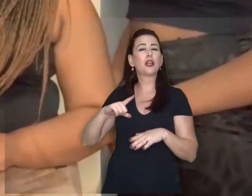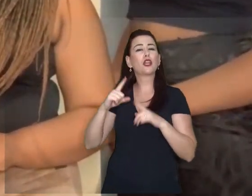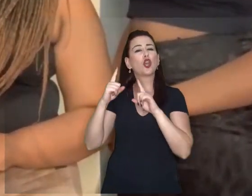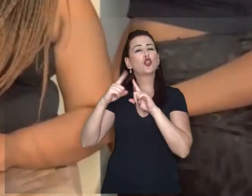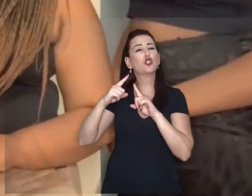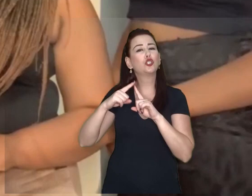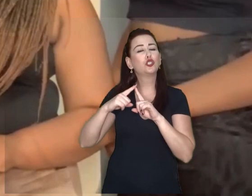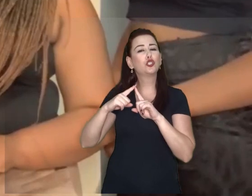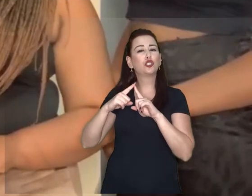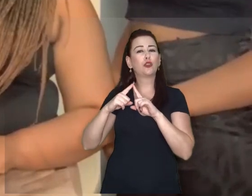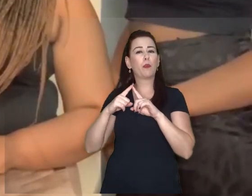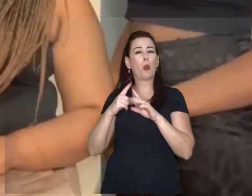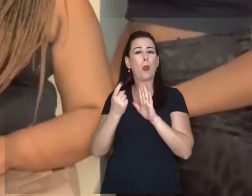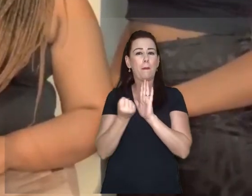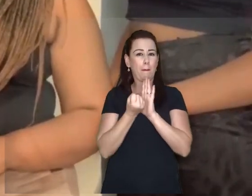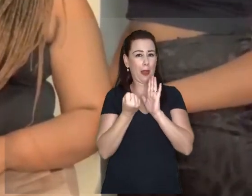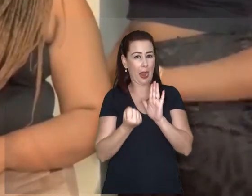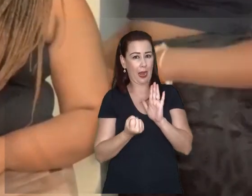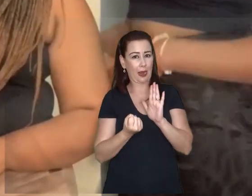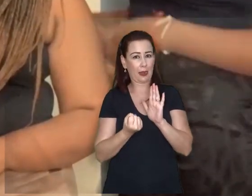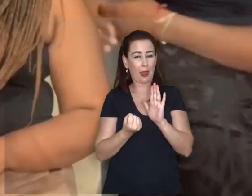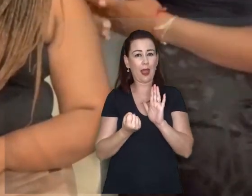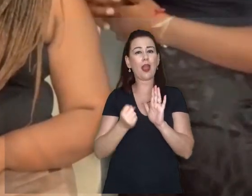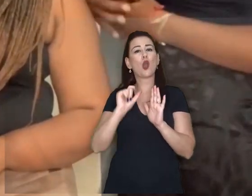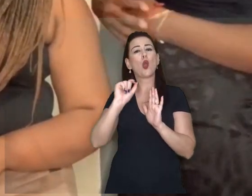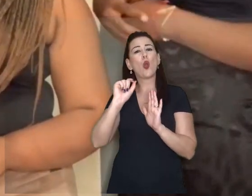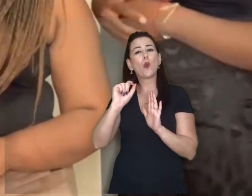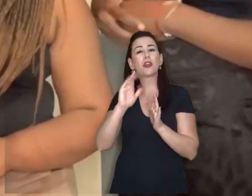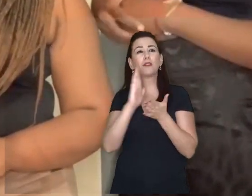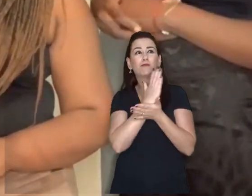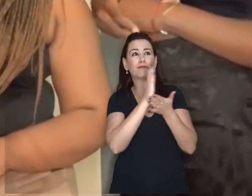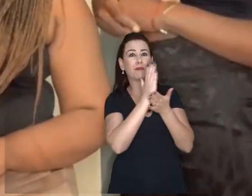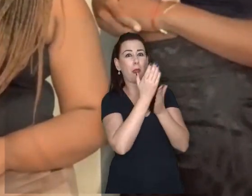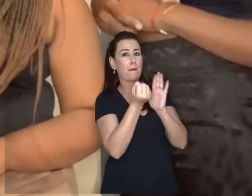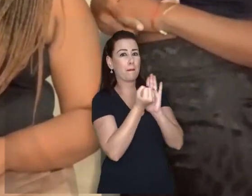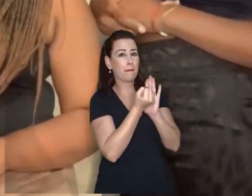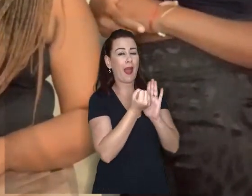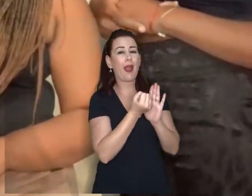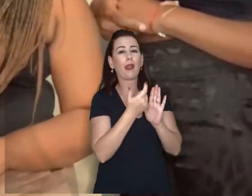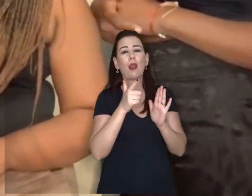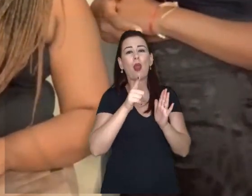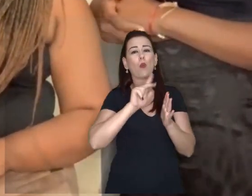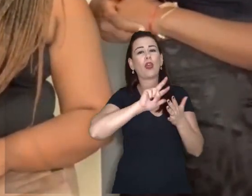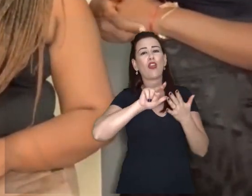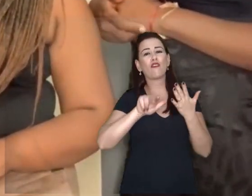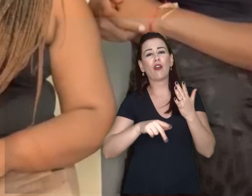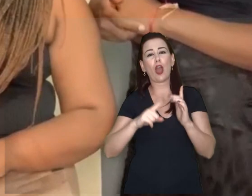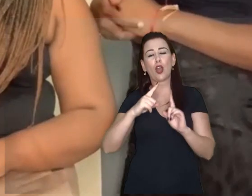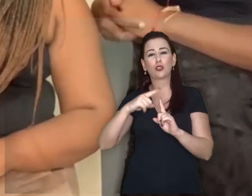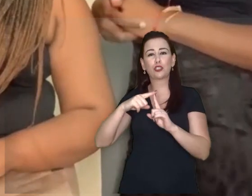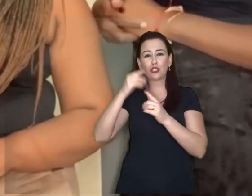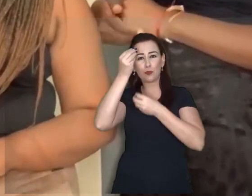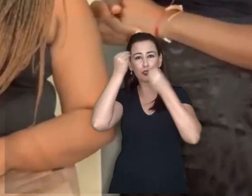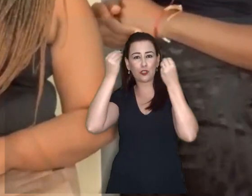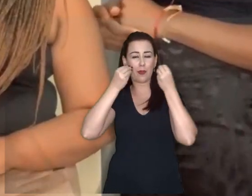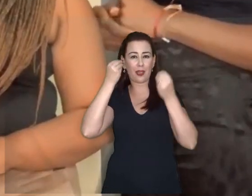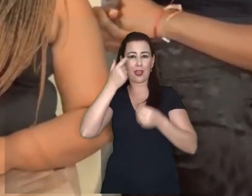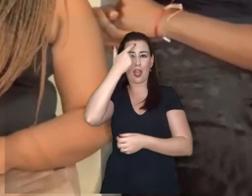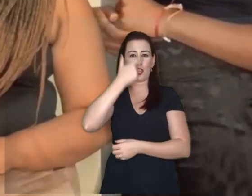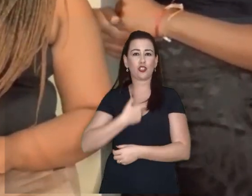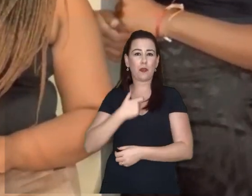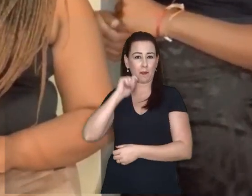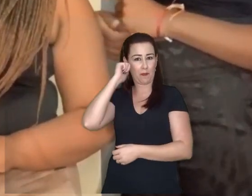como desejamos para várias tonalidades. Como sabemos, a pele negra tem, em média, de